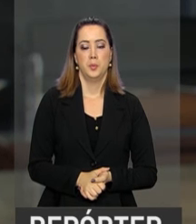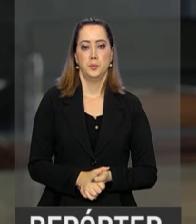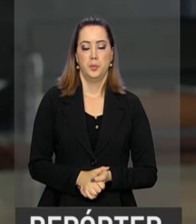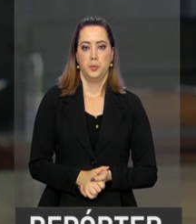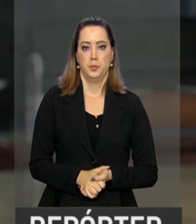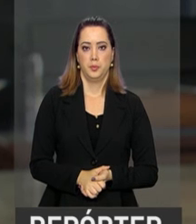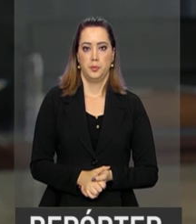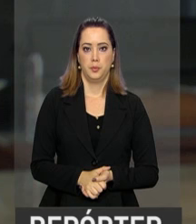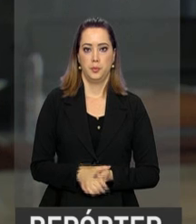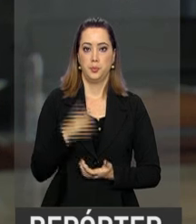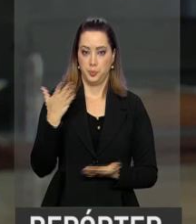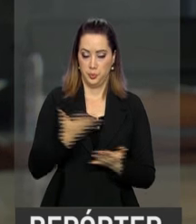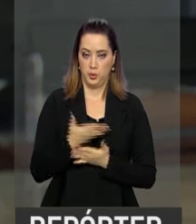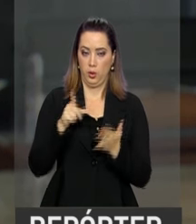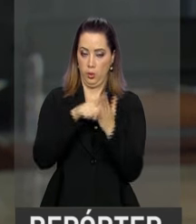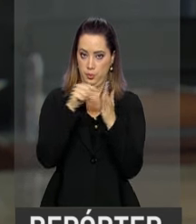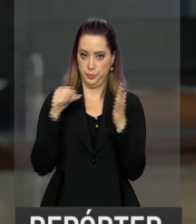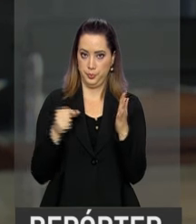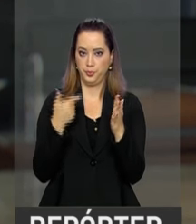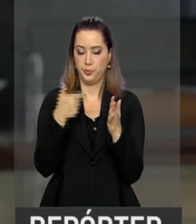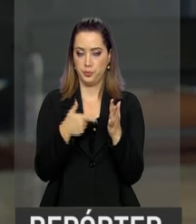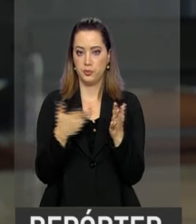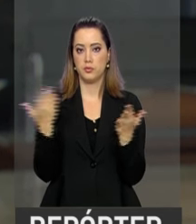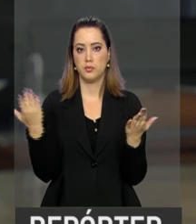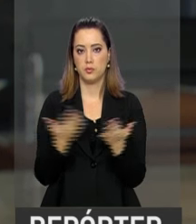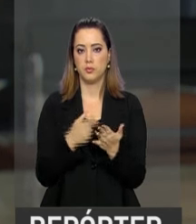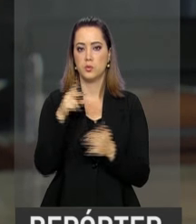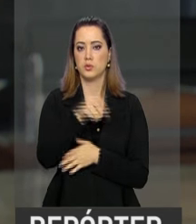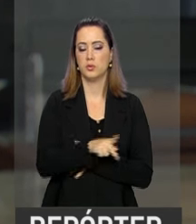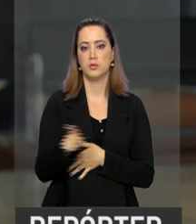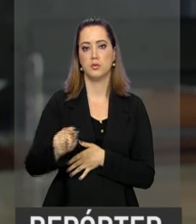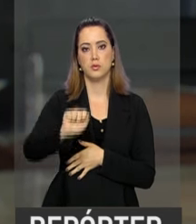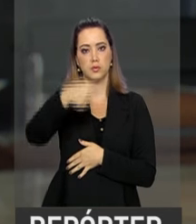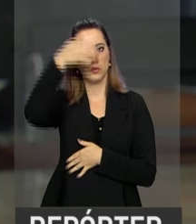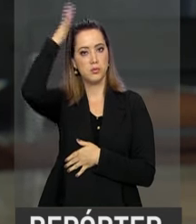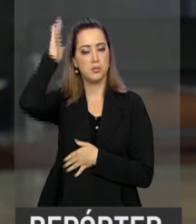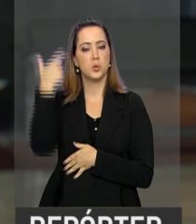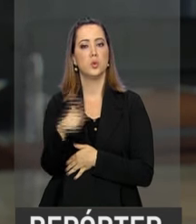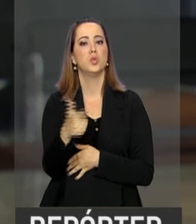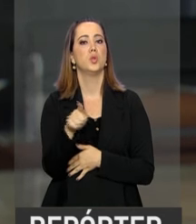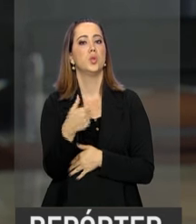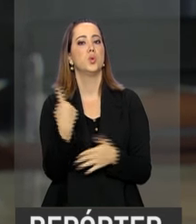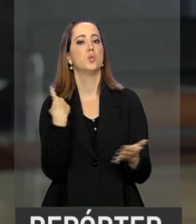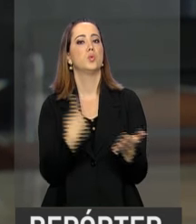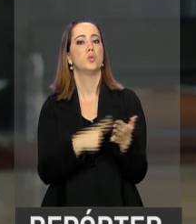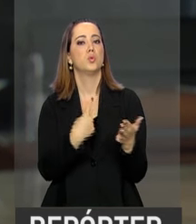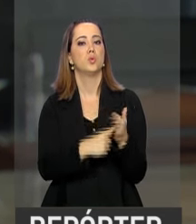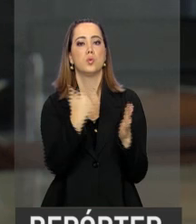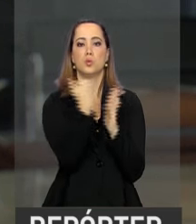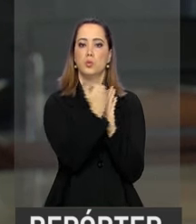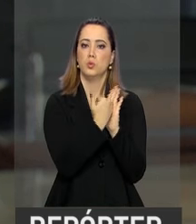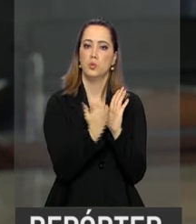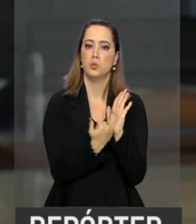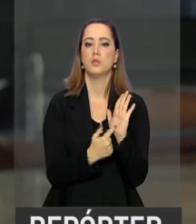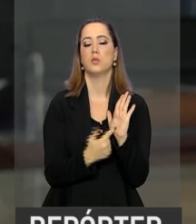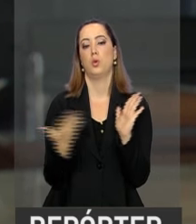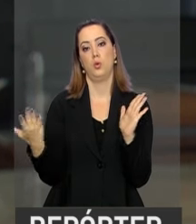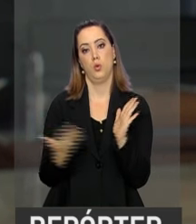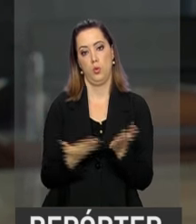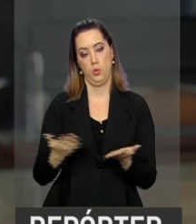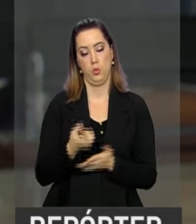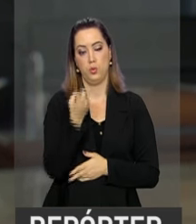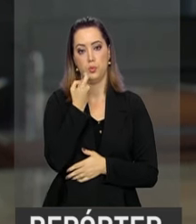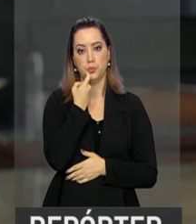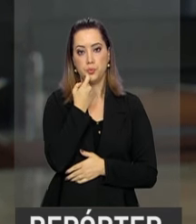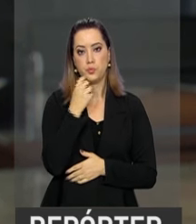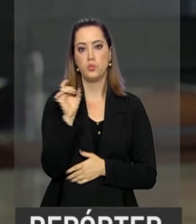Bom, Zé Luiz, falando aqui do Palácio do Planalto, por enquanto o presidente em exercício Michel Temer não tem compromissos oficiais nessa sexta-feira, por